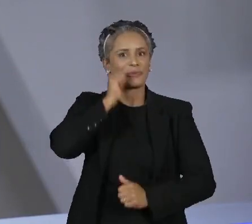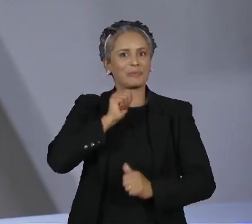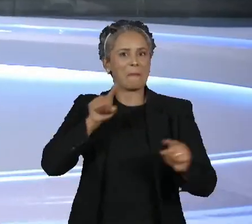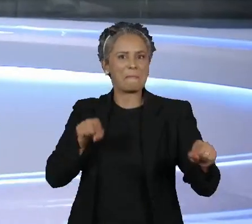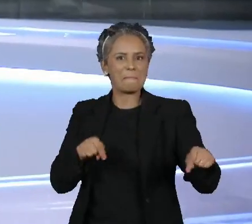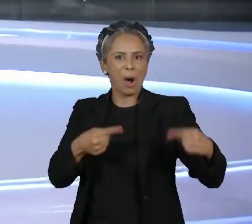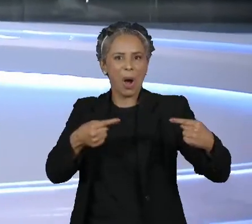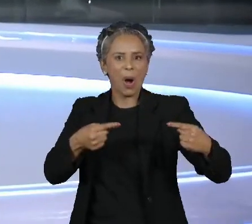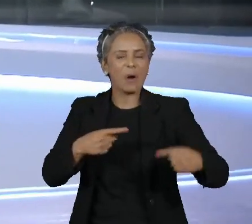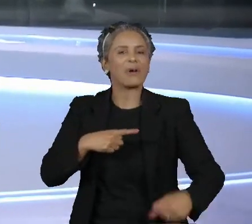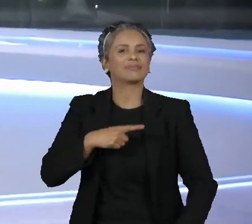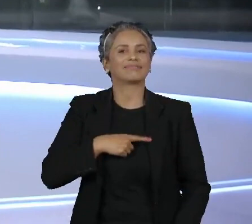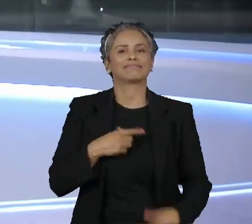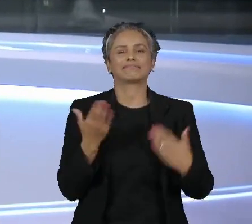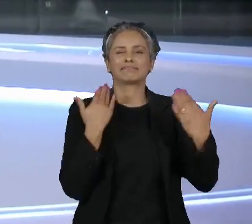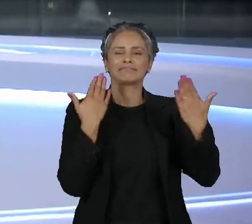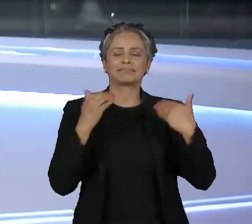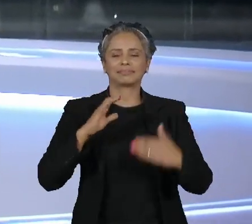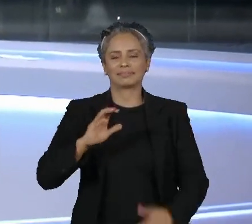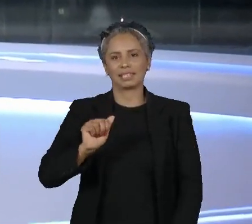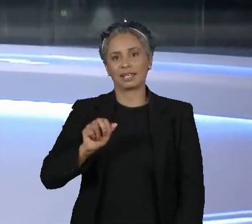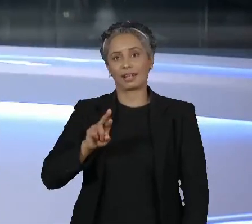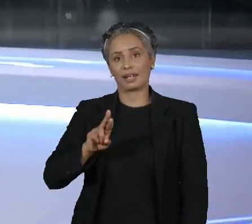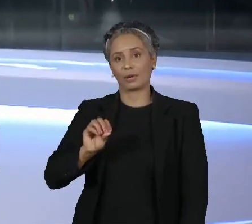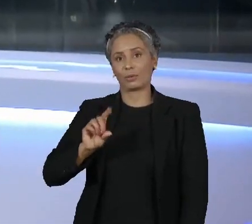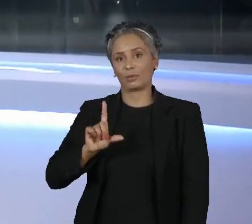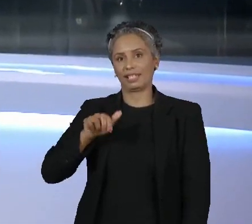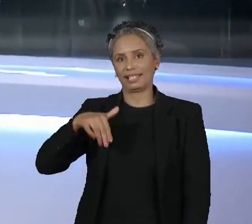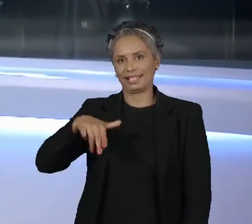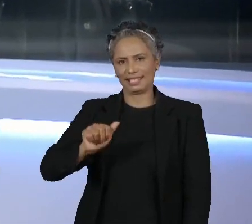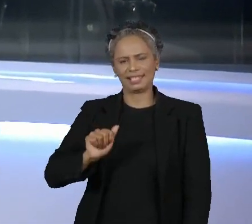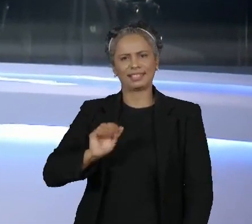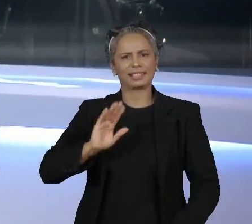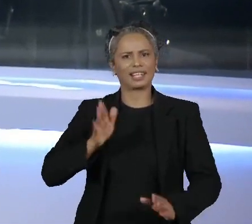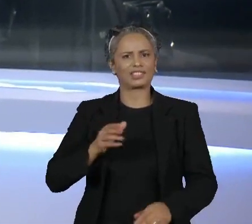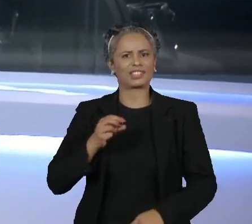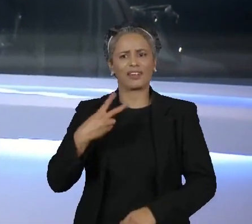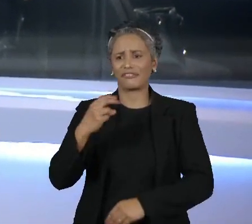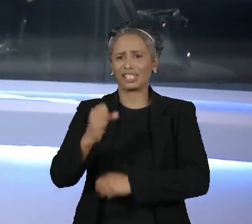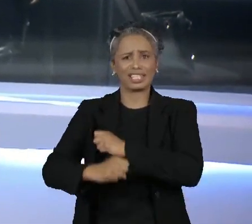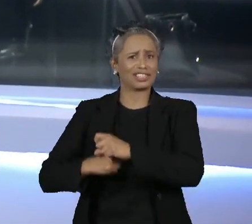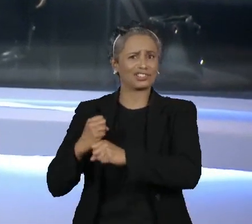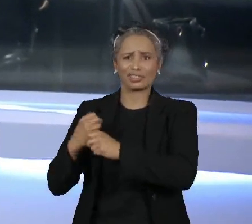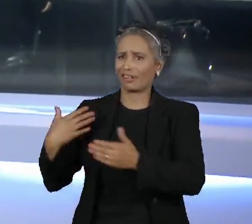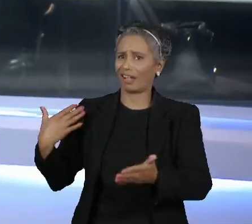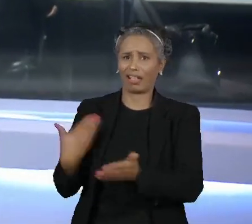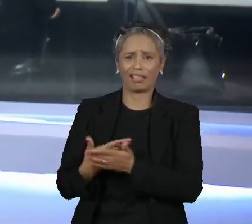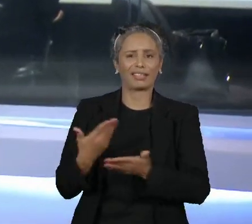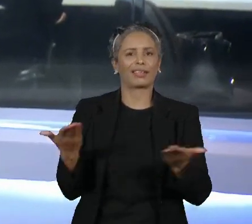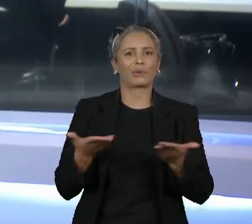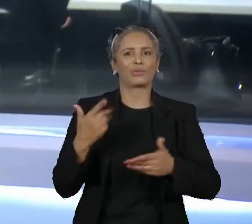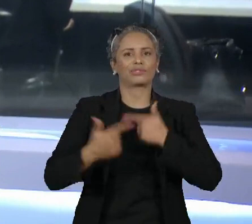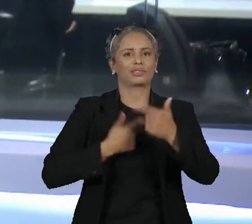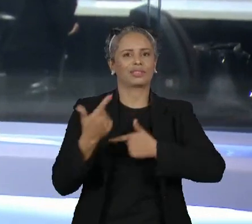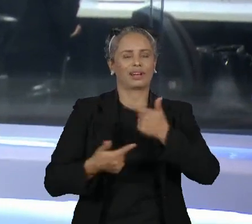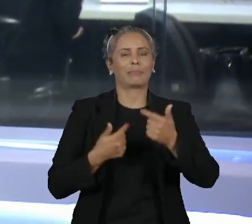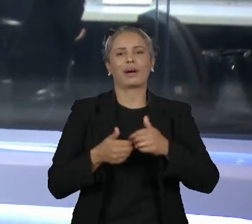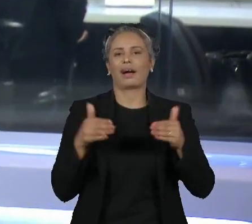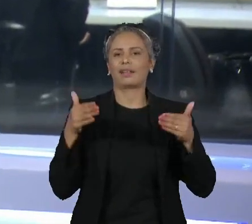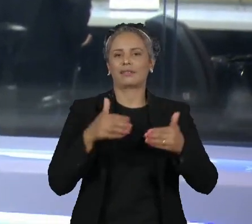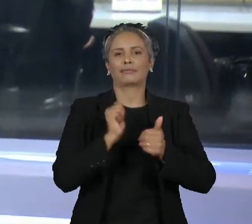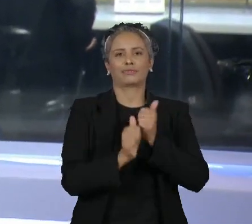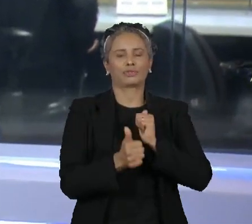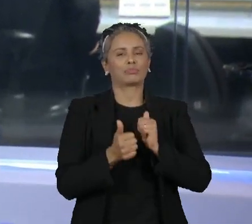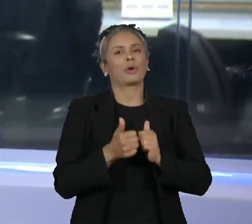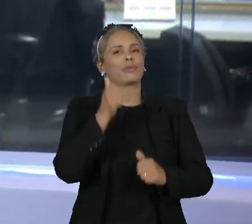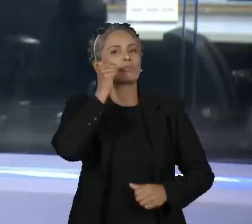modalidade. Eu conversei com a Carolina Paul, que há mais de 2 décadas trabalha com futebol feminino, como atleta, treinadora e